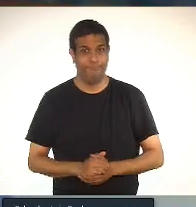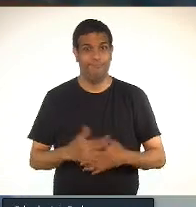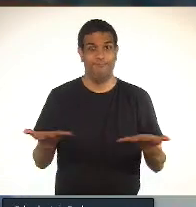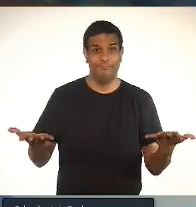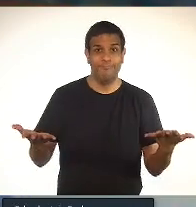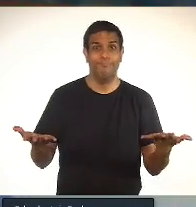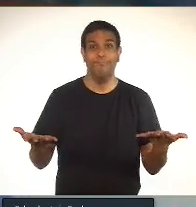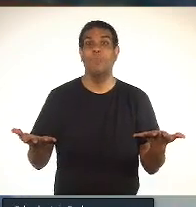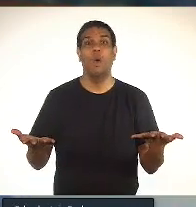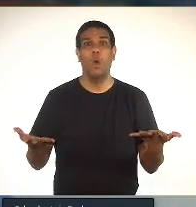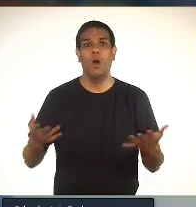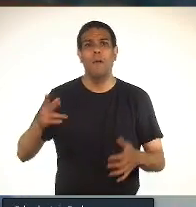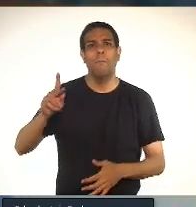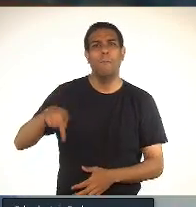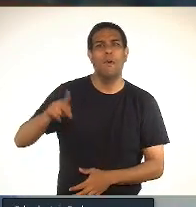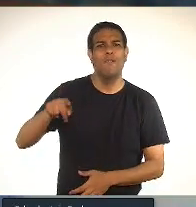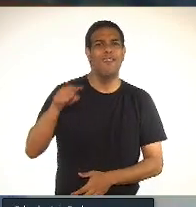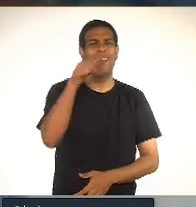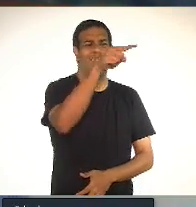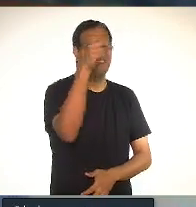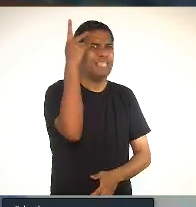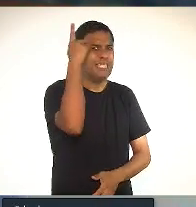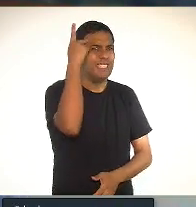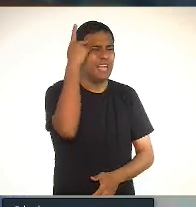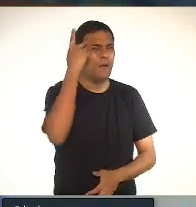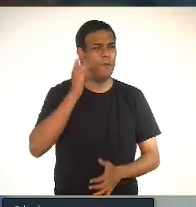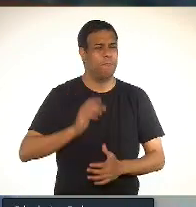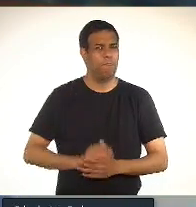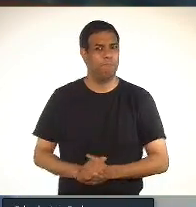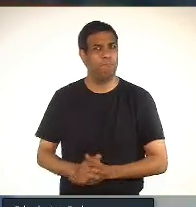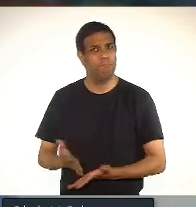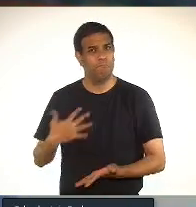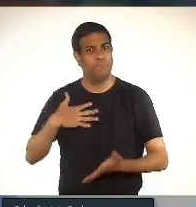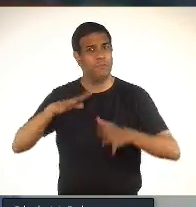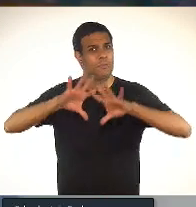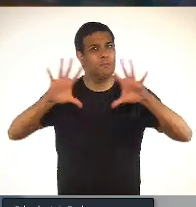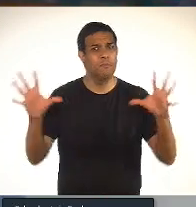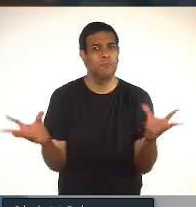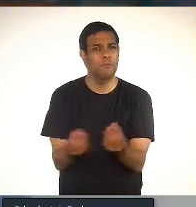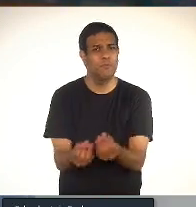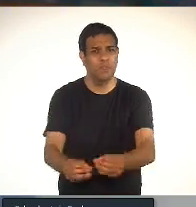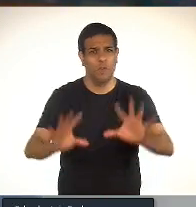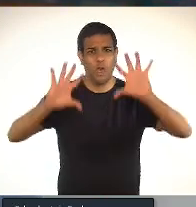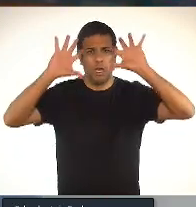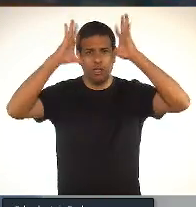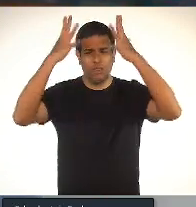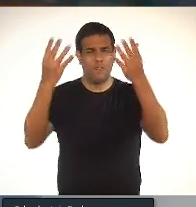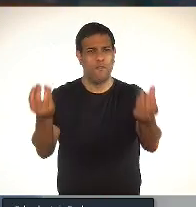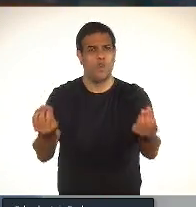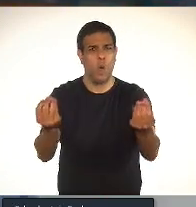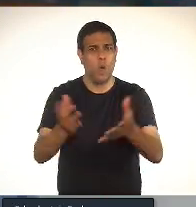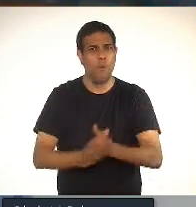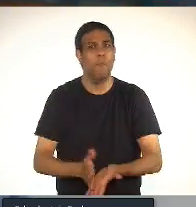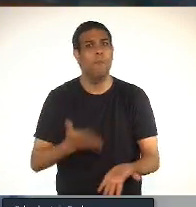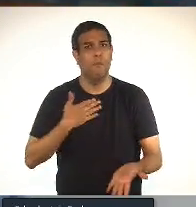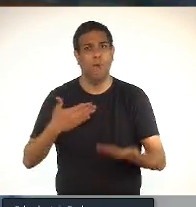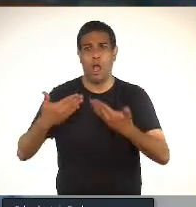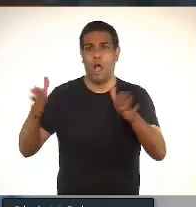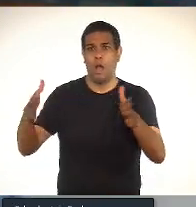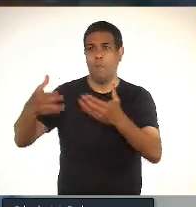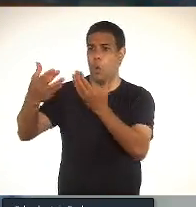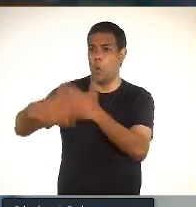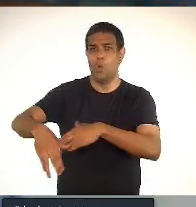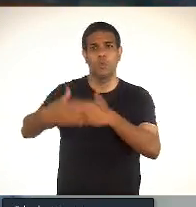Questão previdenciária de São Paulo, deputada Renata, eu vou resolver da seguinte forma. Eu abro o